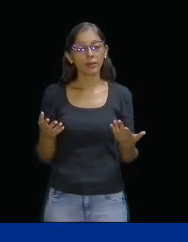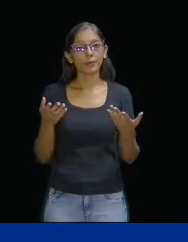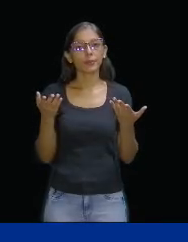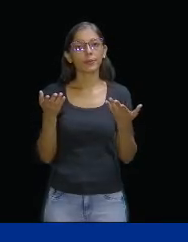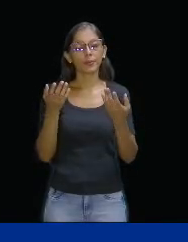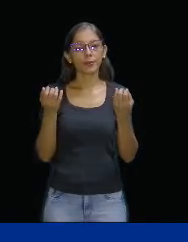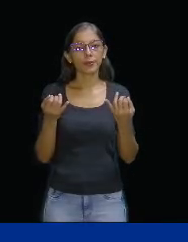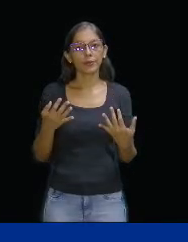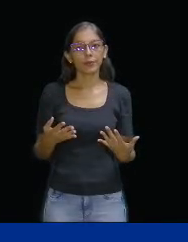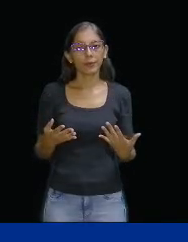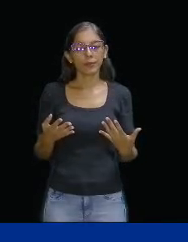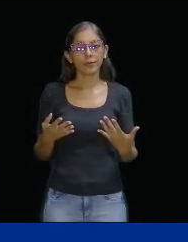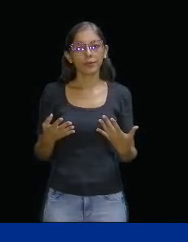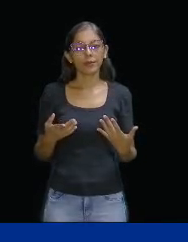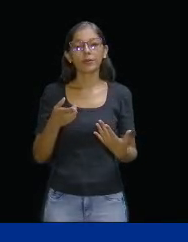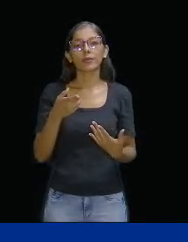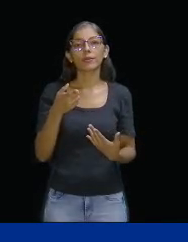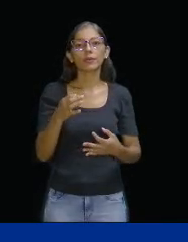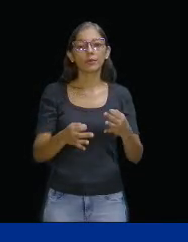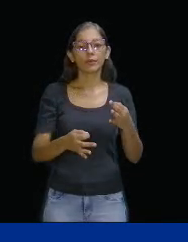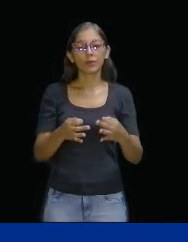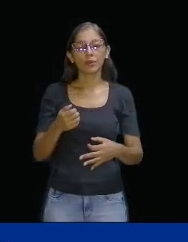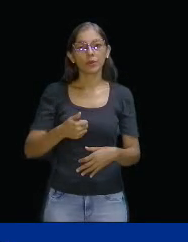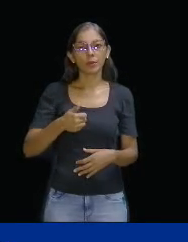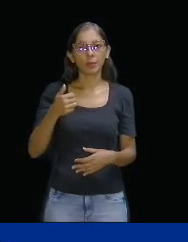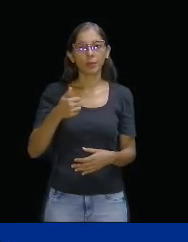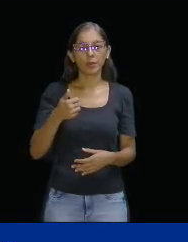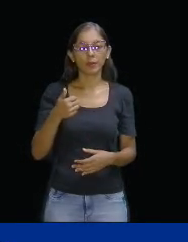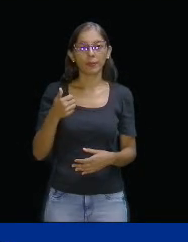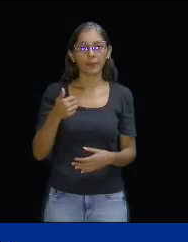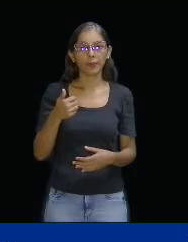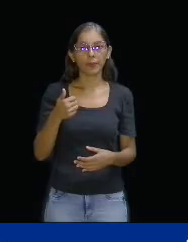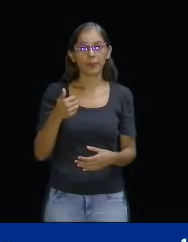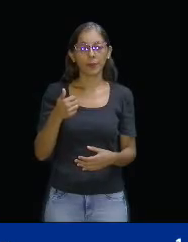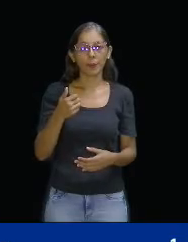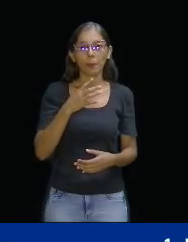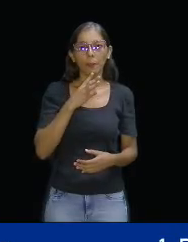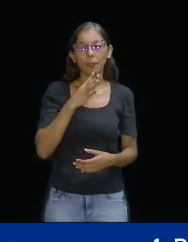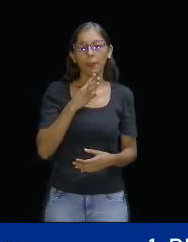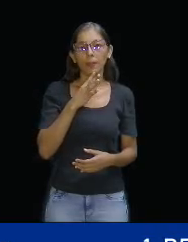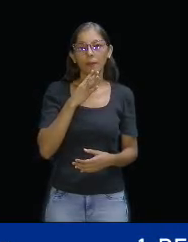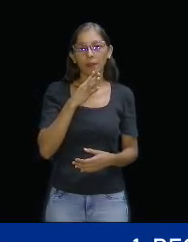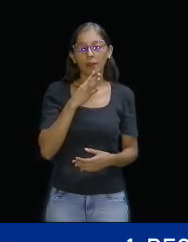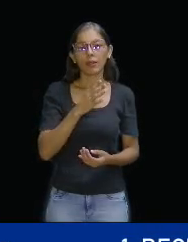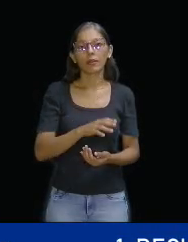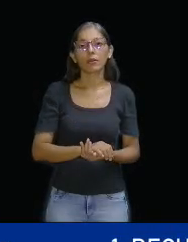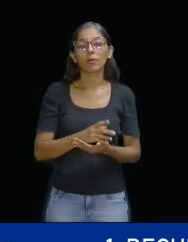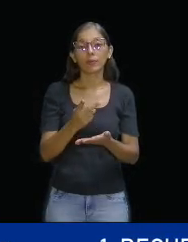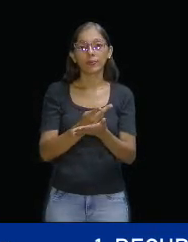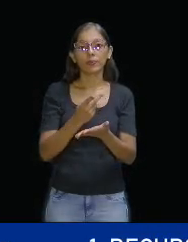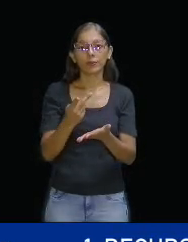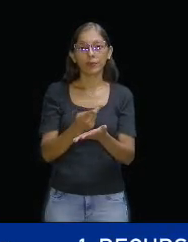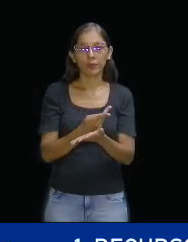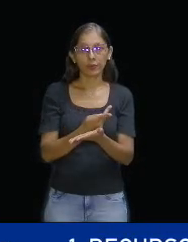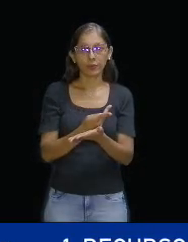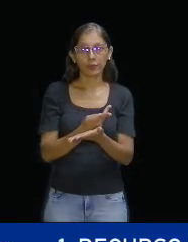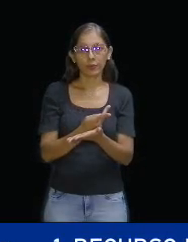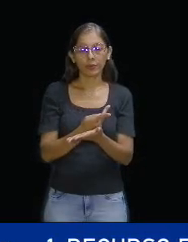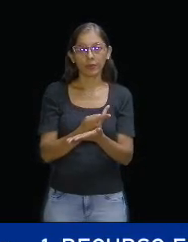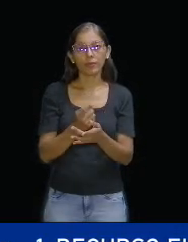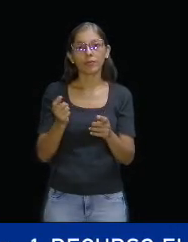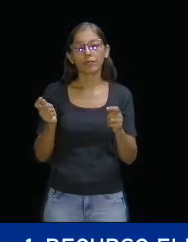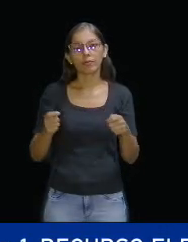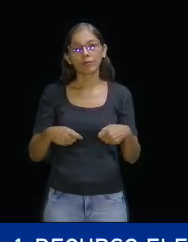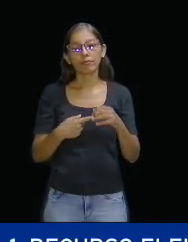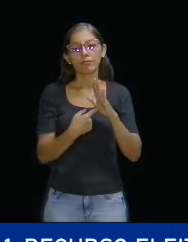o juiz de primeiro grau reconheceu a irregularidade na veiculação